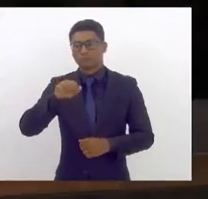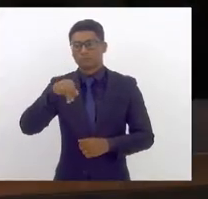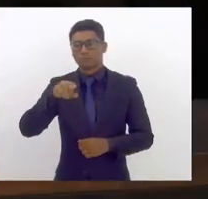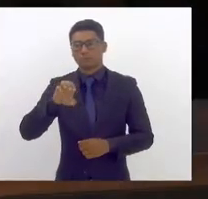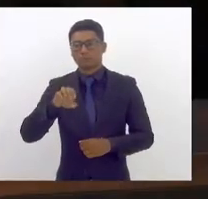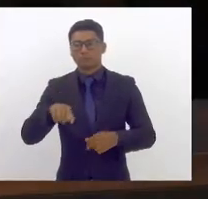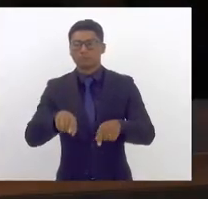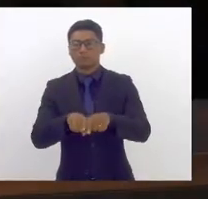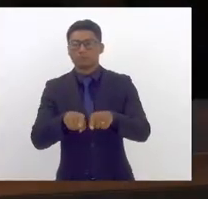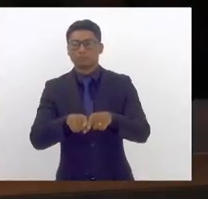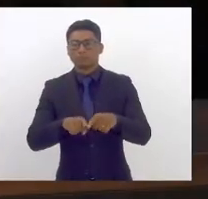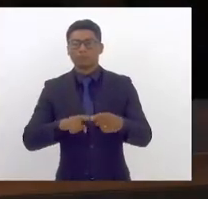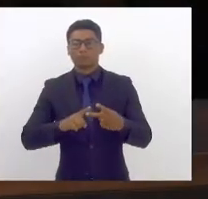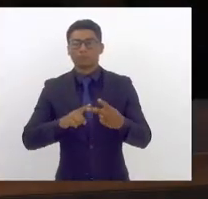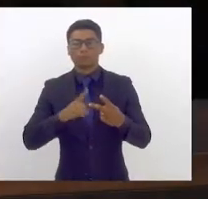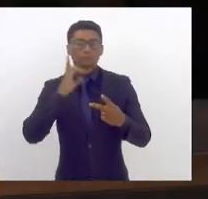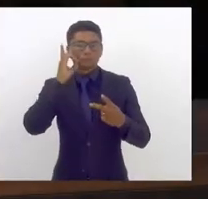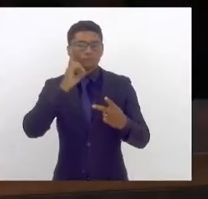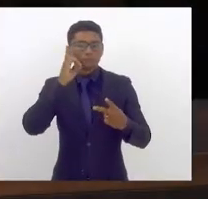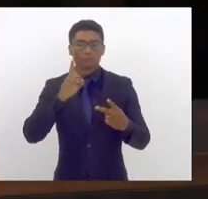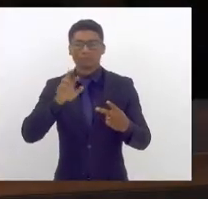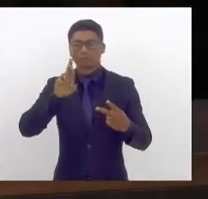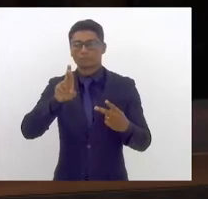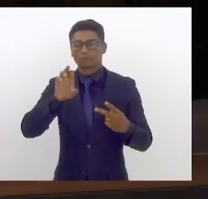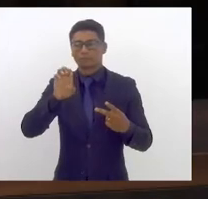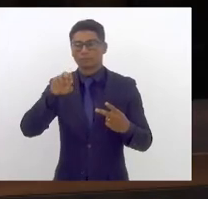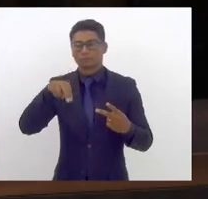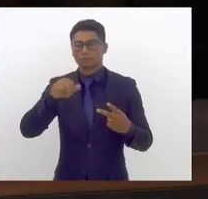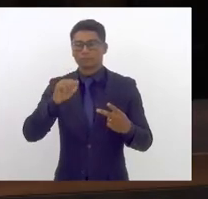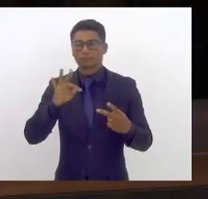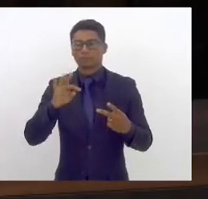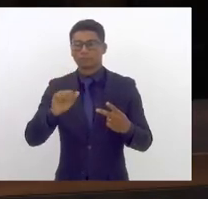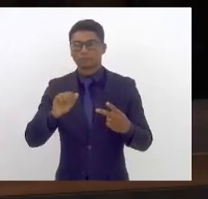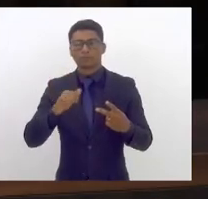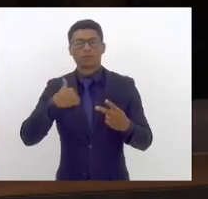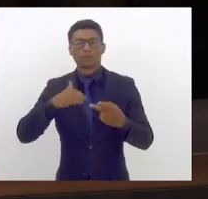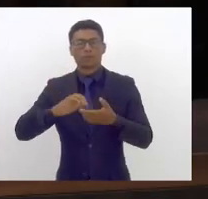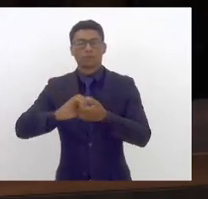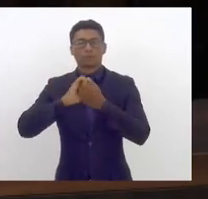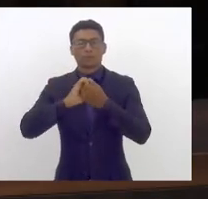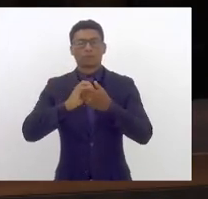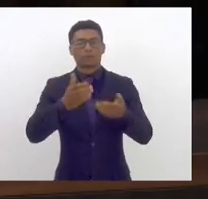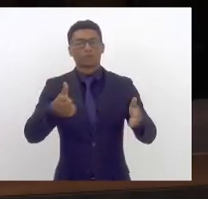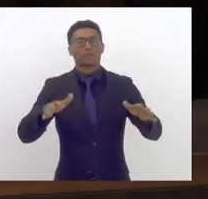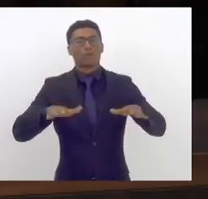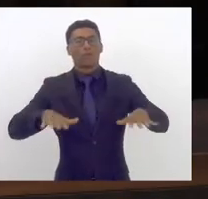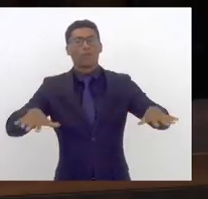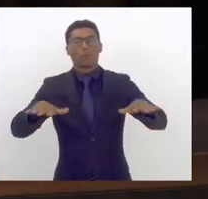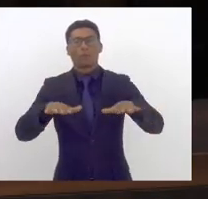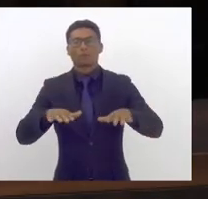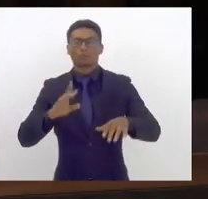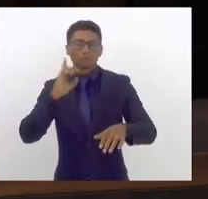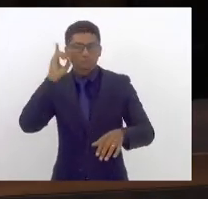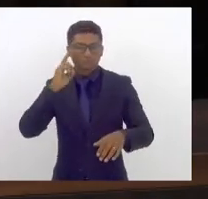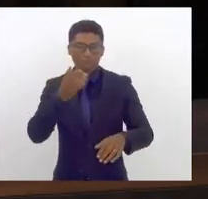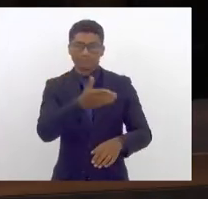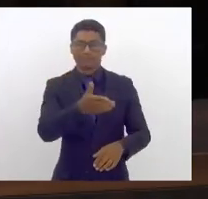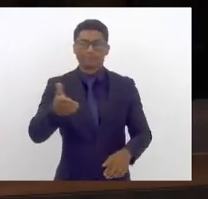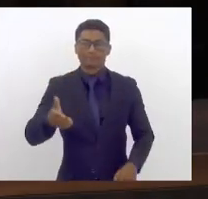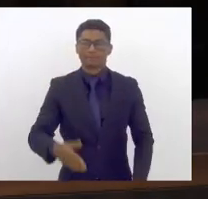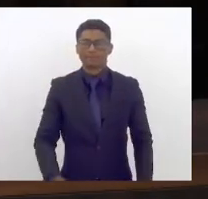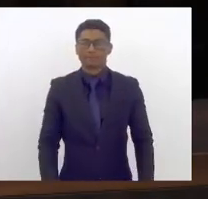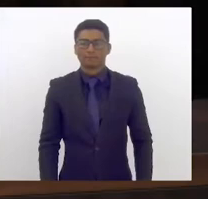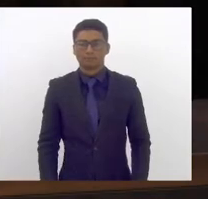da deputada e companheira Renata Souza quero saudar todas as parlamentares as